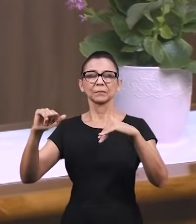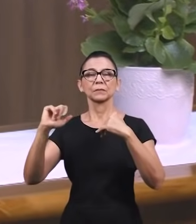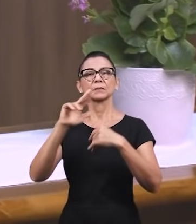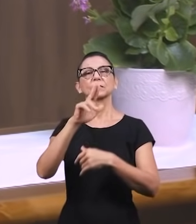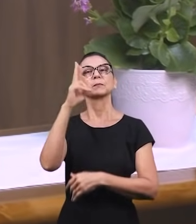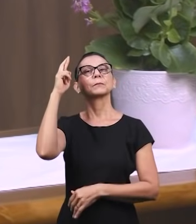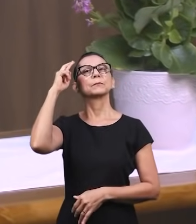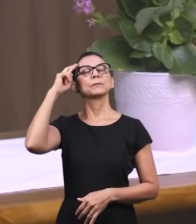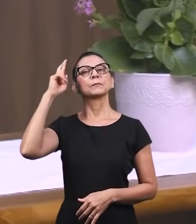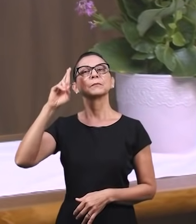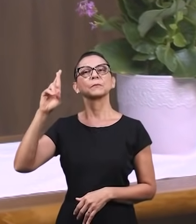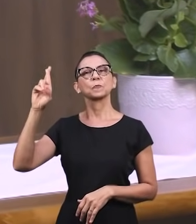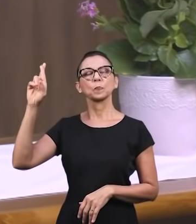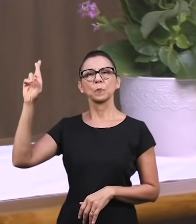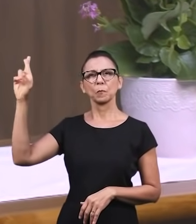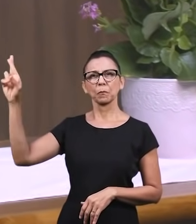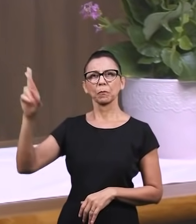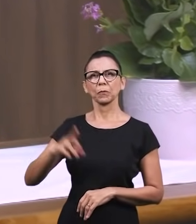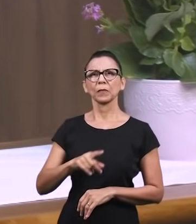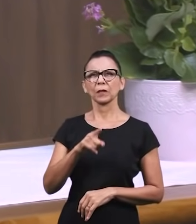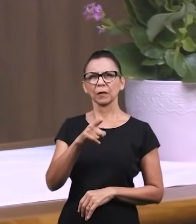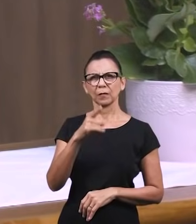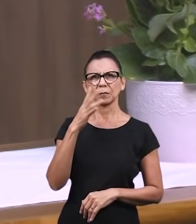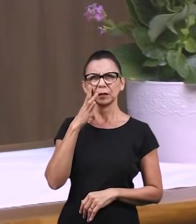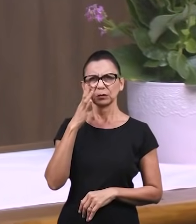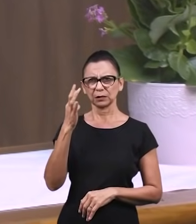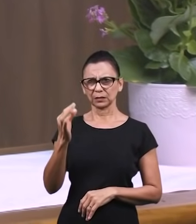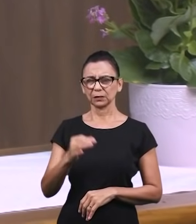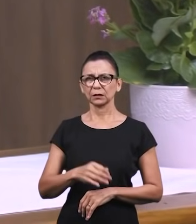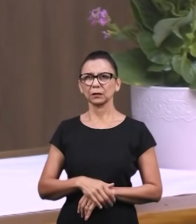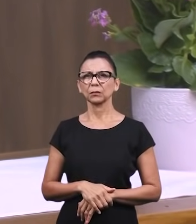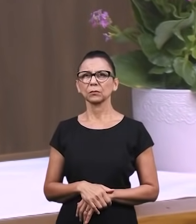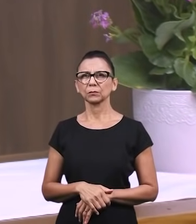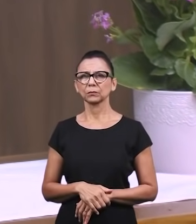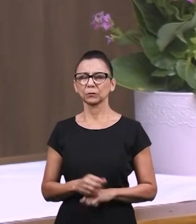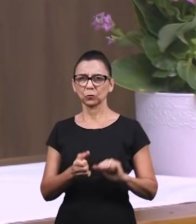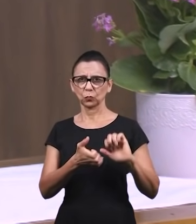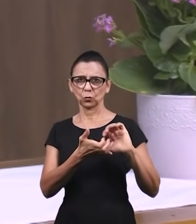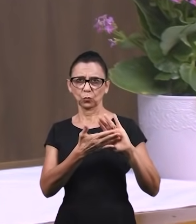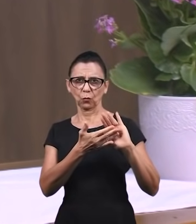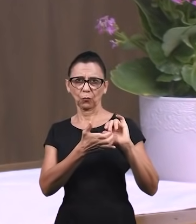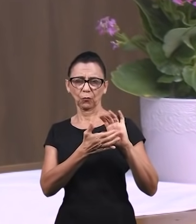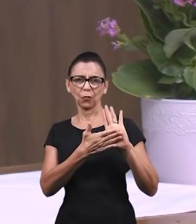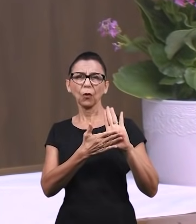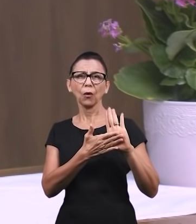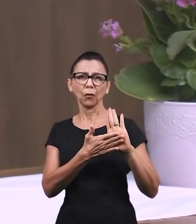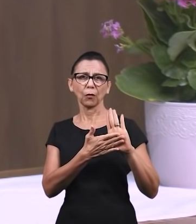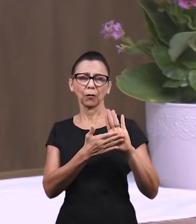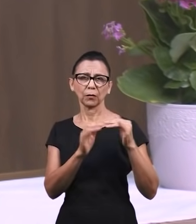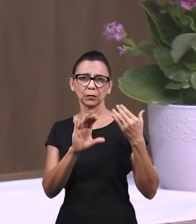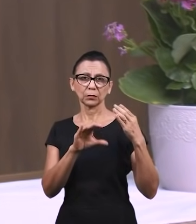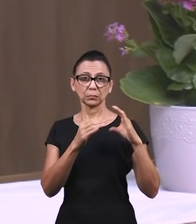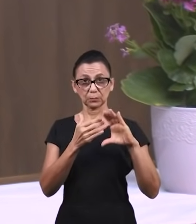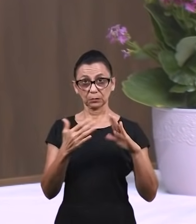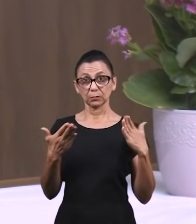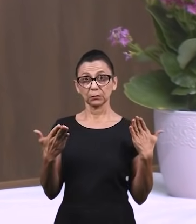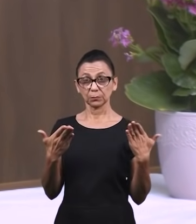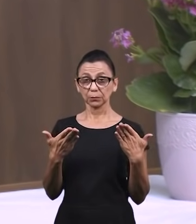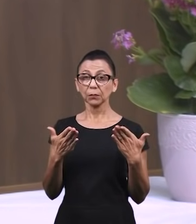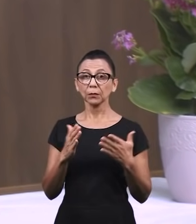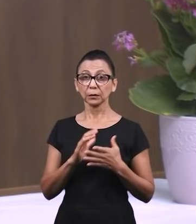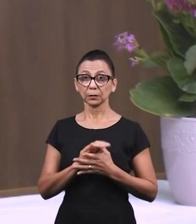Louvado seja o nome do Senhor. Você prestou atenção na letra deste louvor que acabamos de